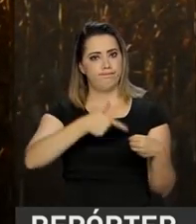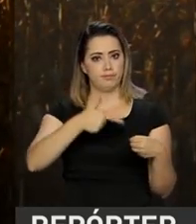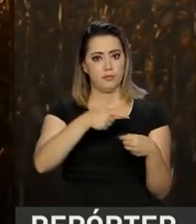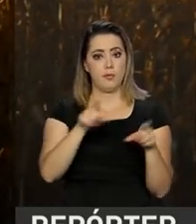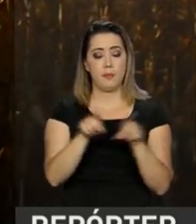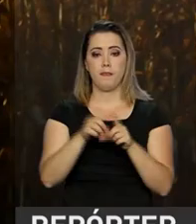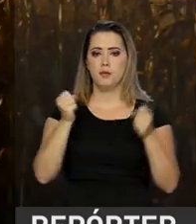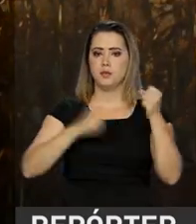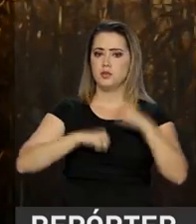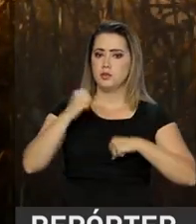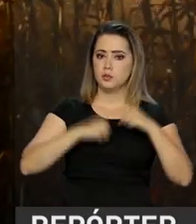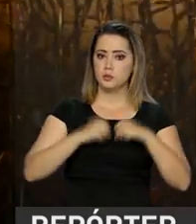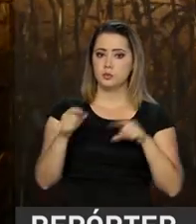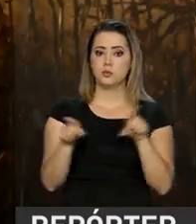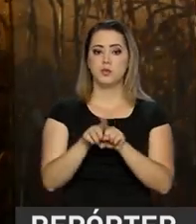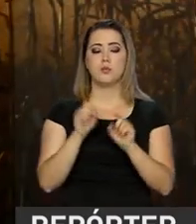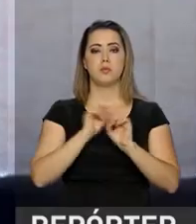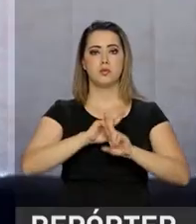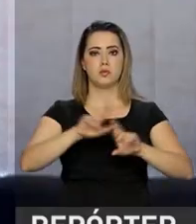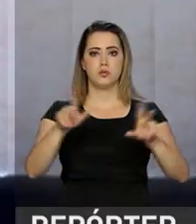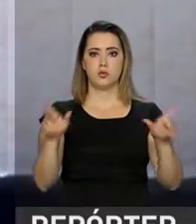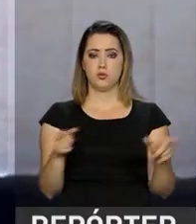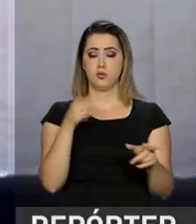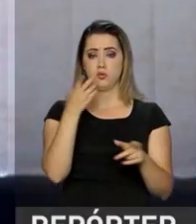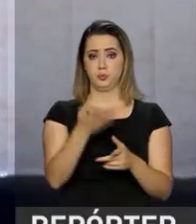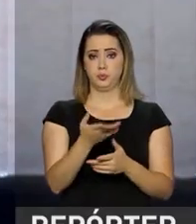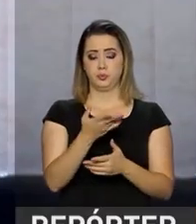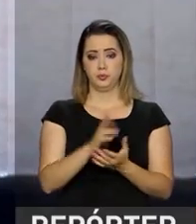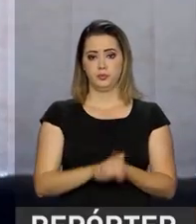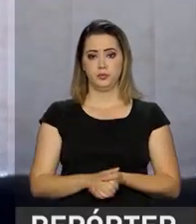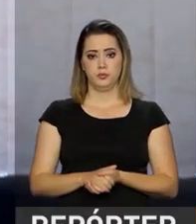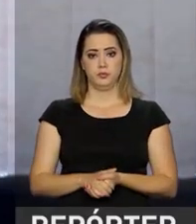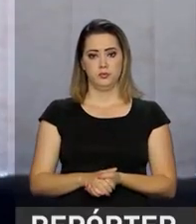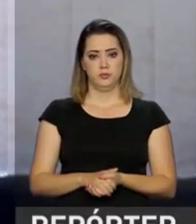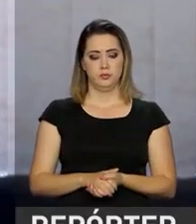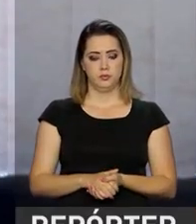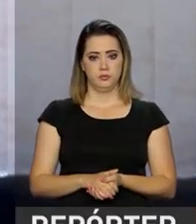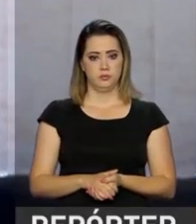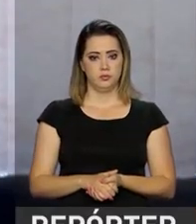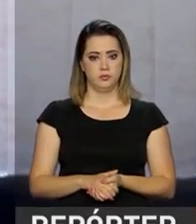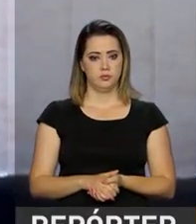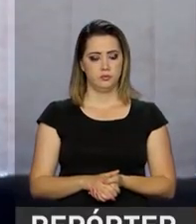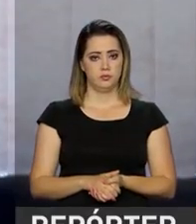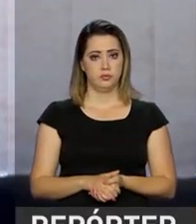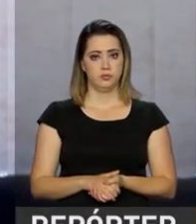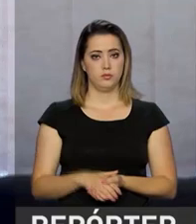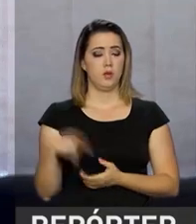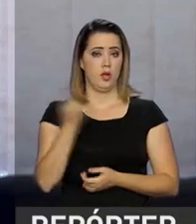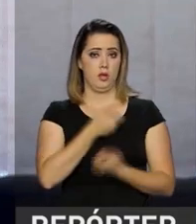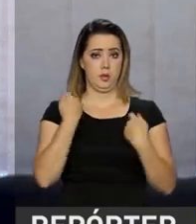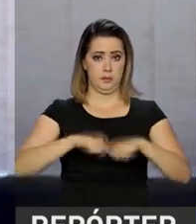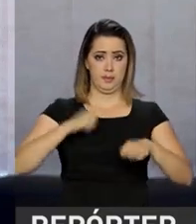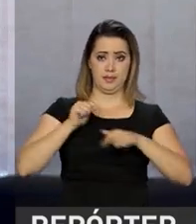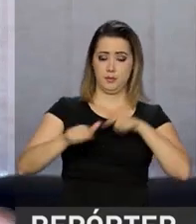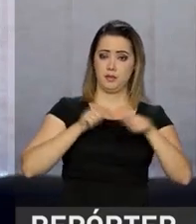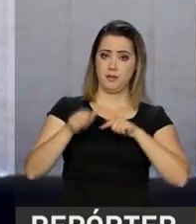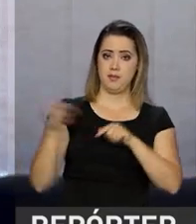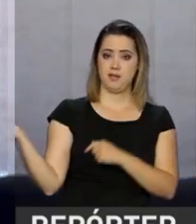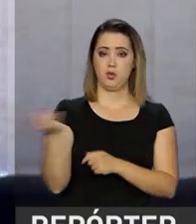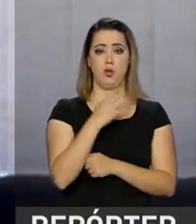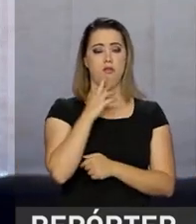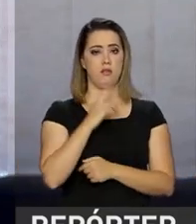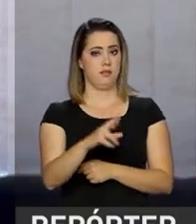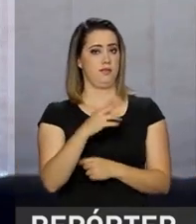etanol possam diversificar a produção e a gente tem que trabalhar eh o máximo possível para que a gente traga novas